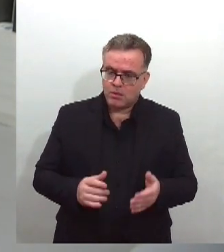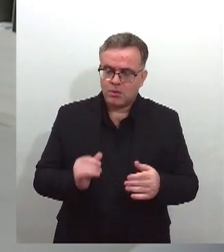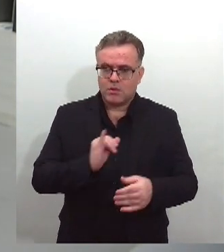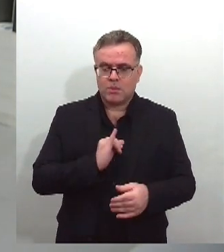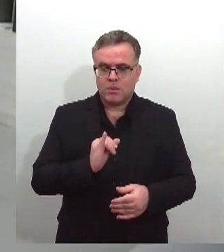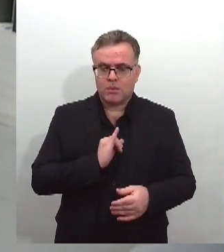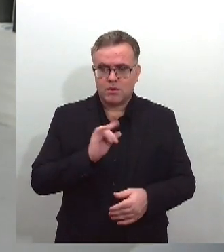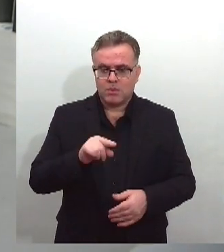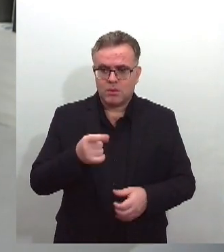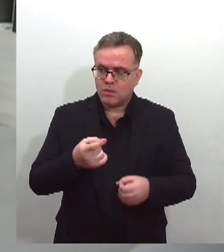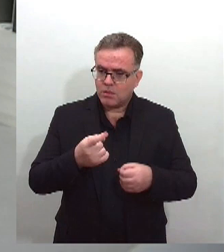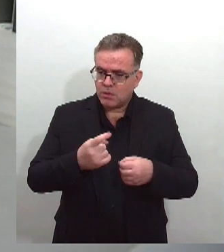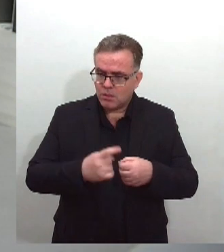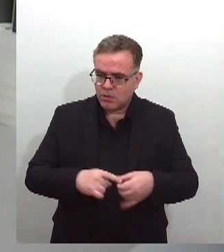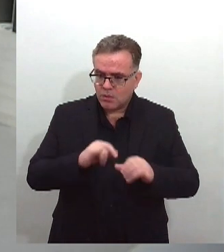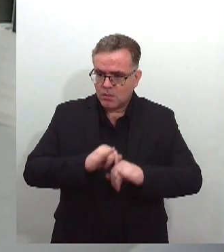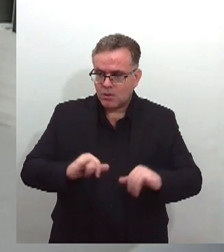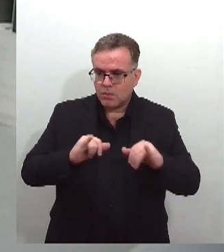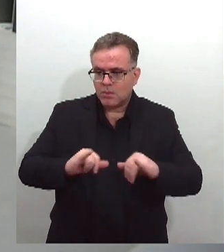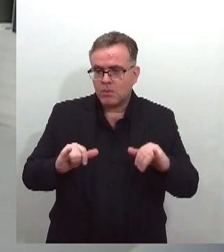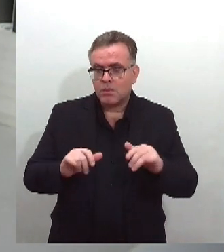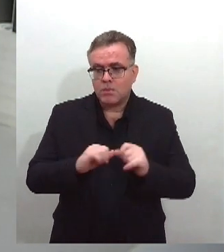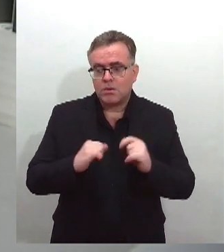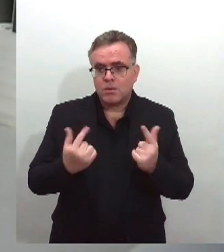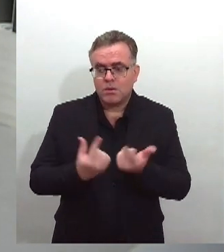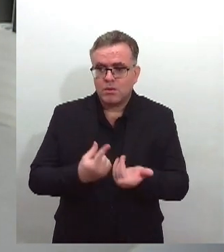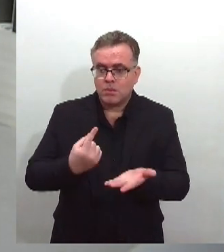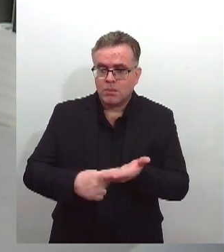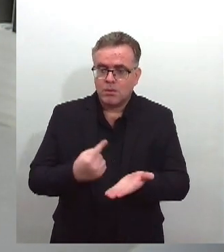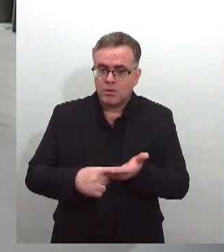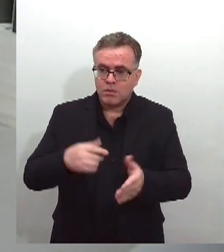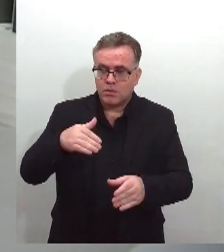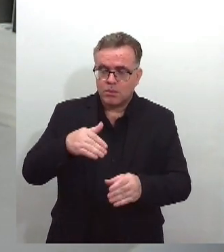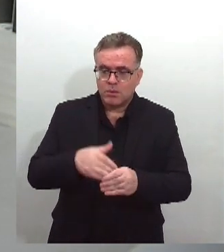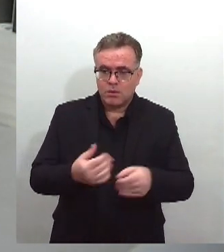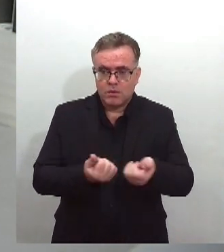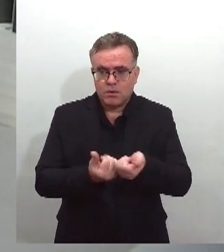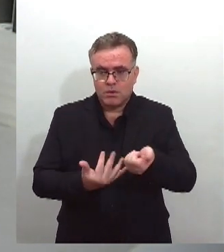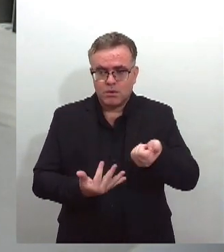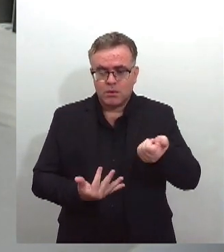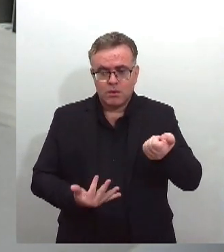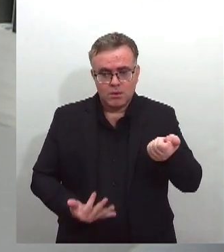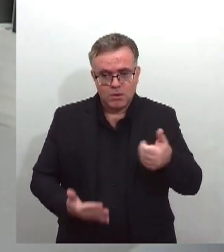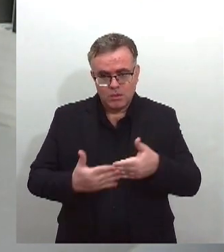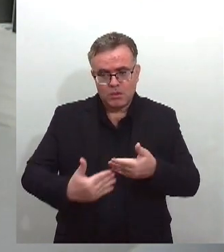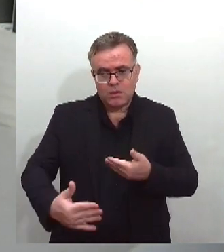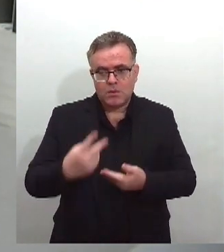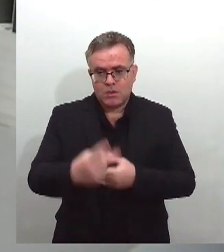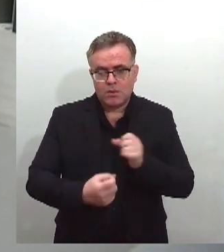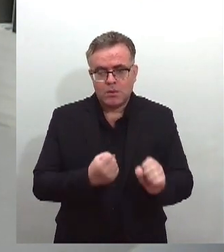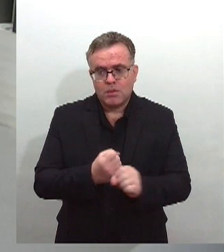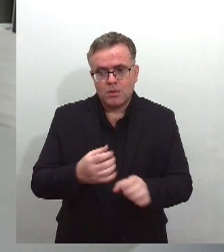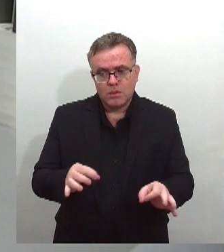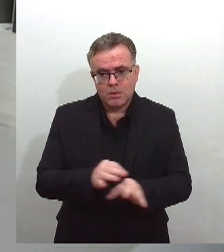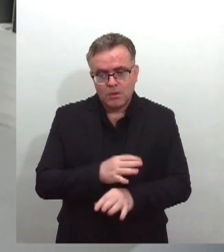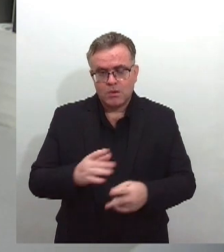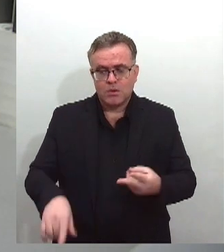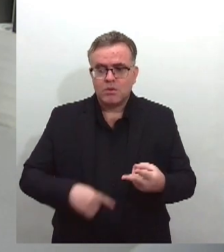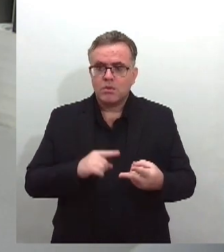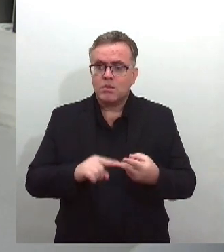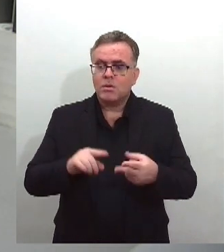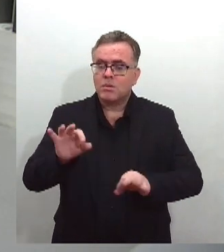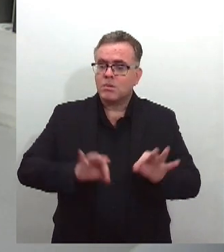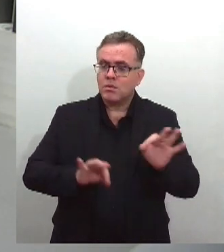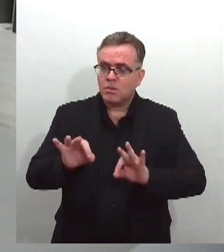você confere. A Assembleia realiza a eleição da mesa diretora para o próximo biênio e ainda os preparativos para o arrastapé